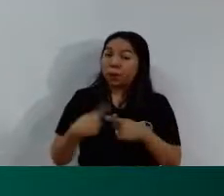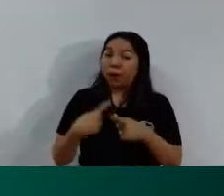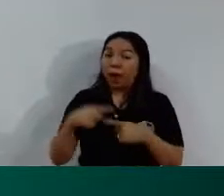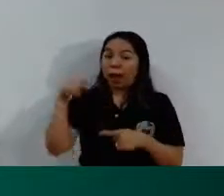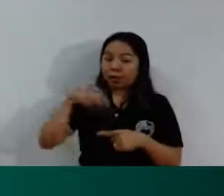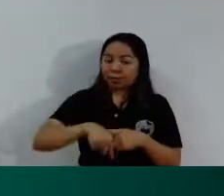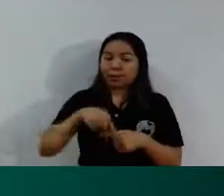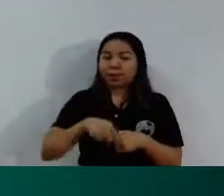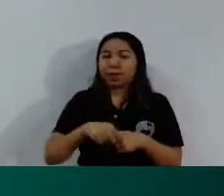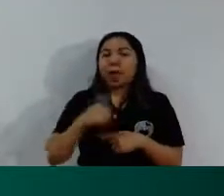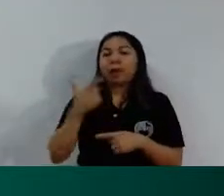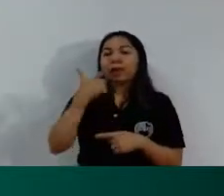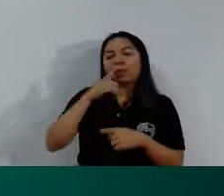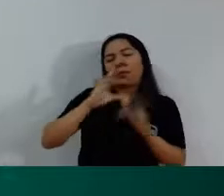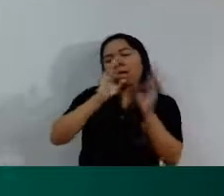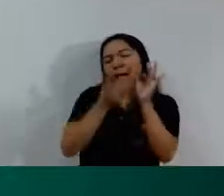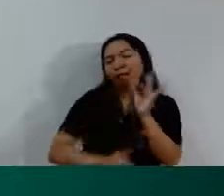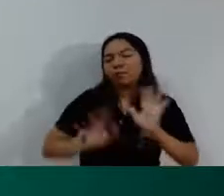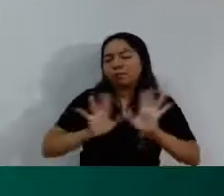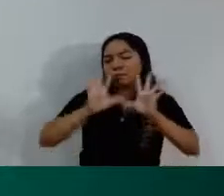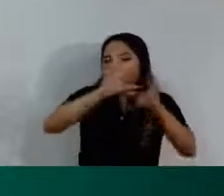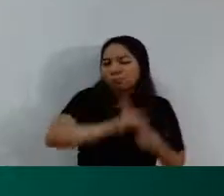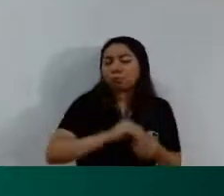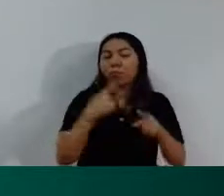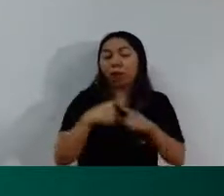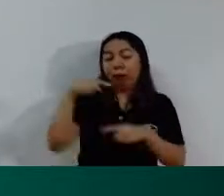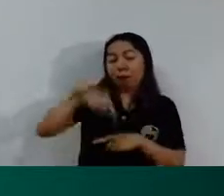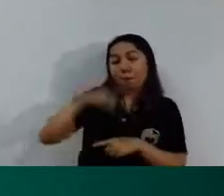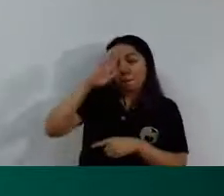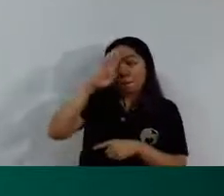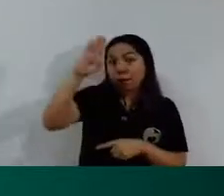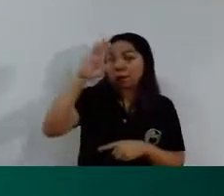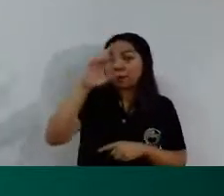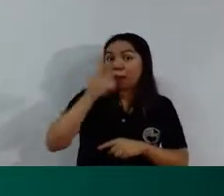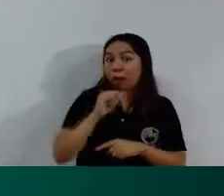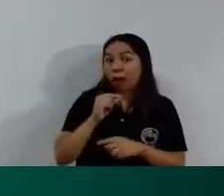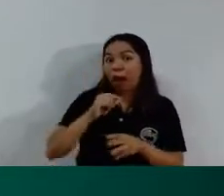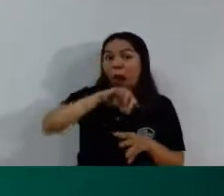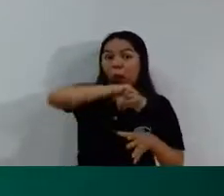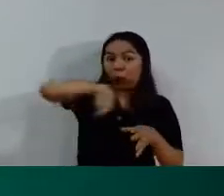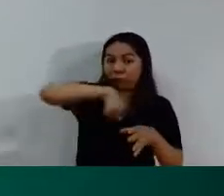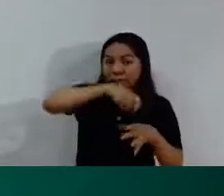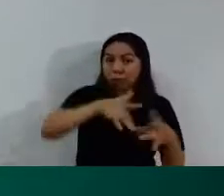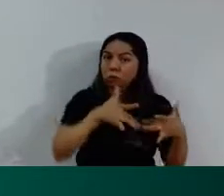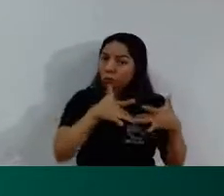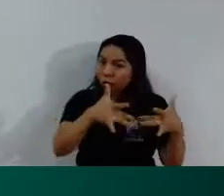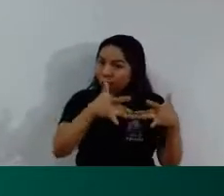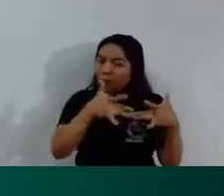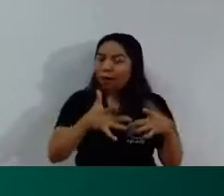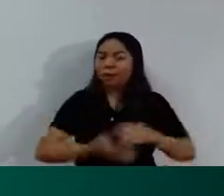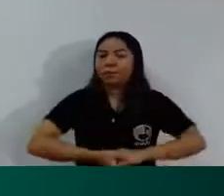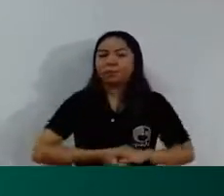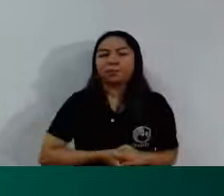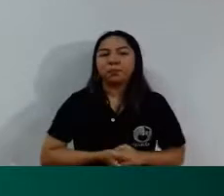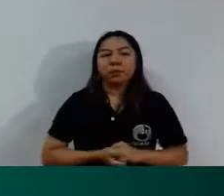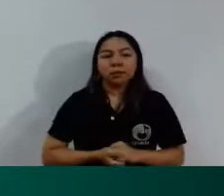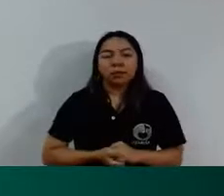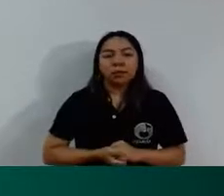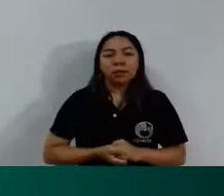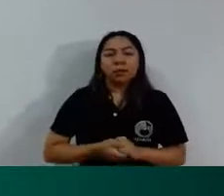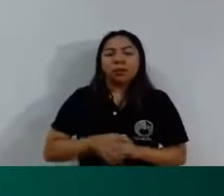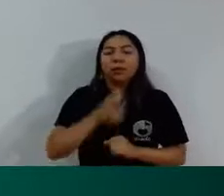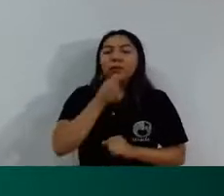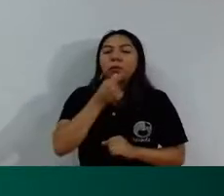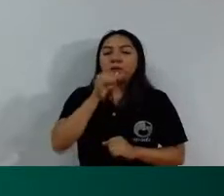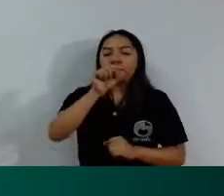são as cozinhas solidárias e o potencial pedagógico delas que o Sérgio é compartilhou